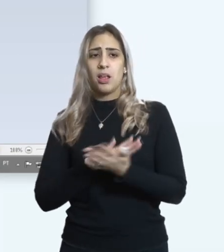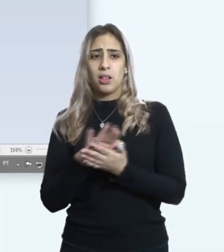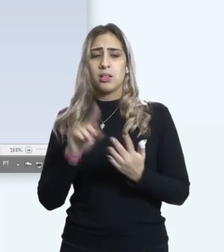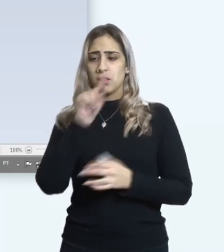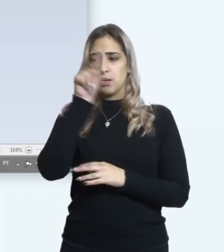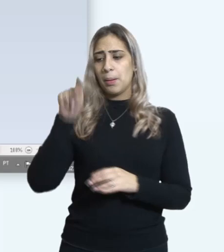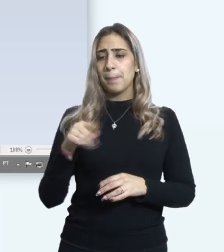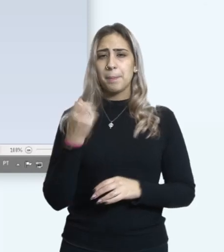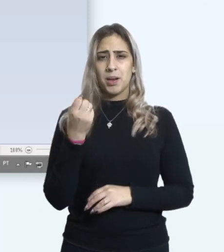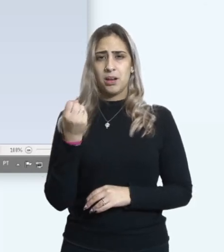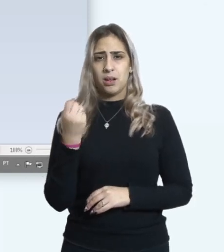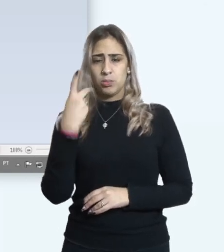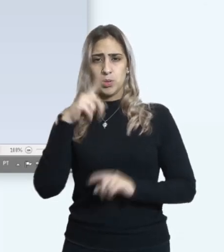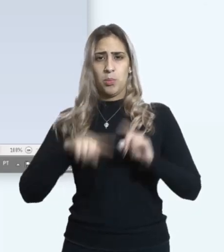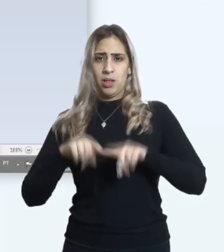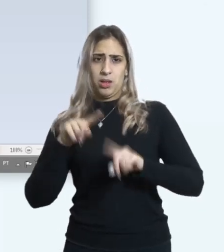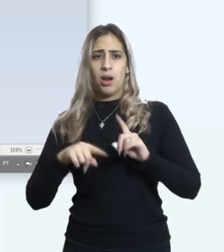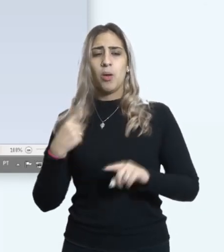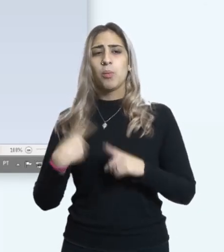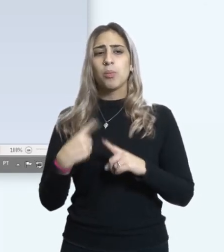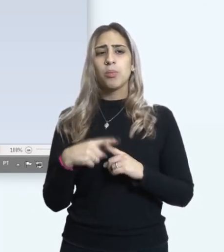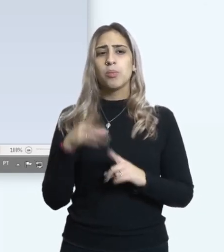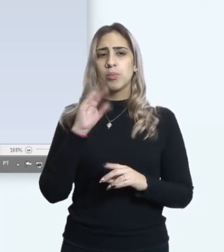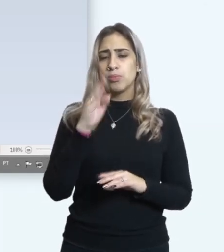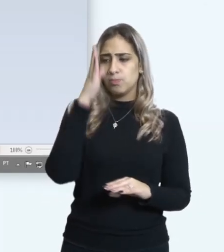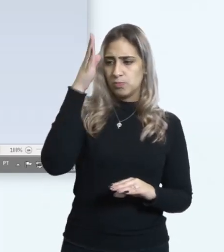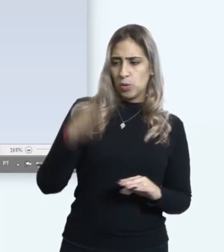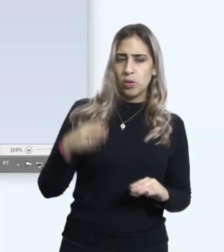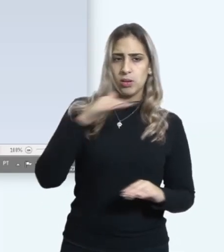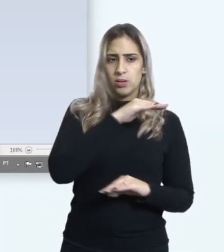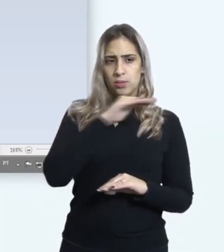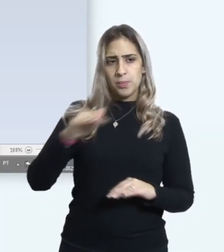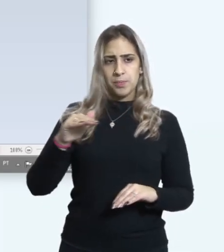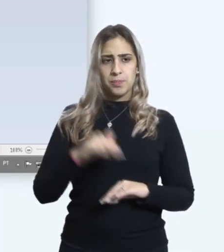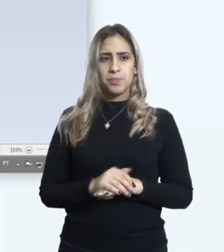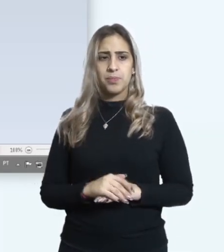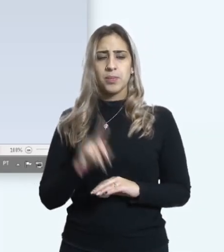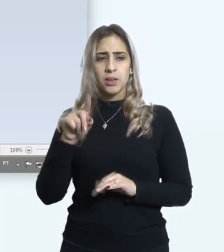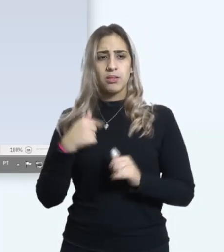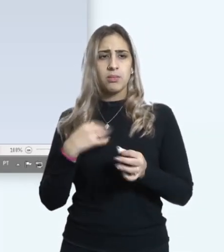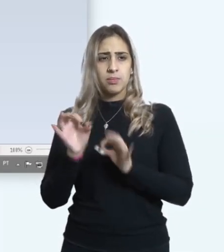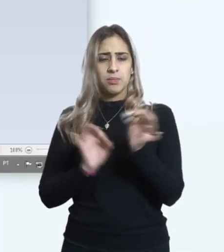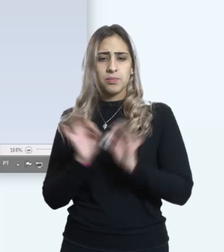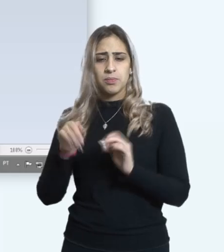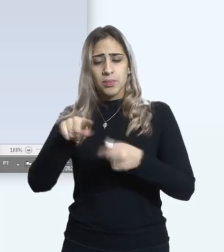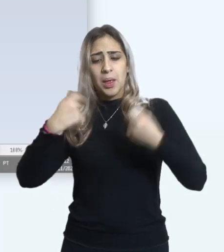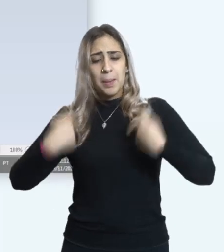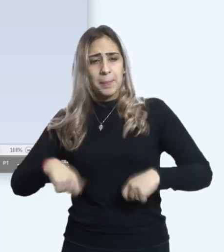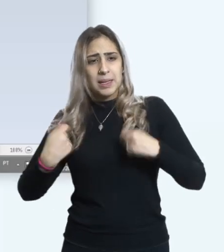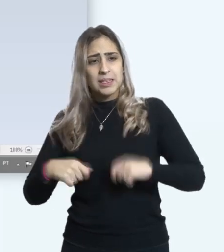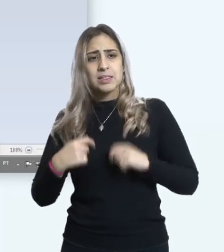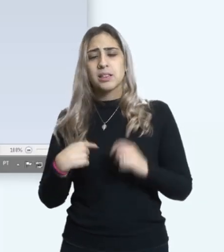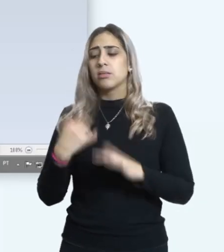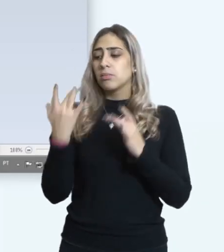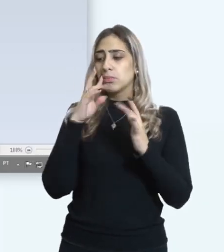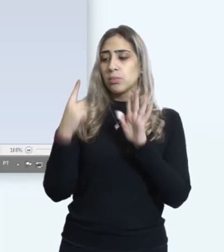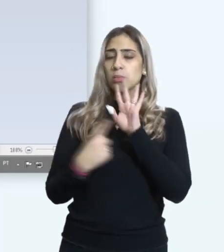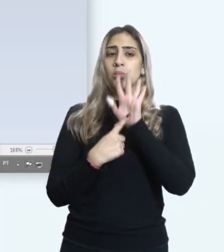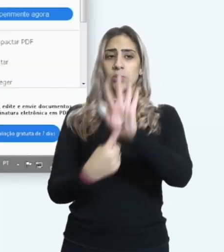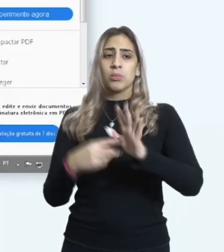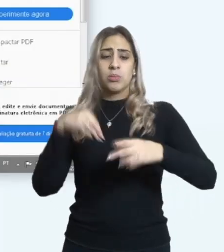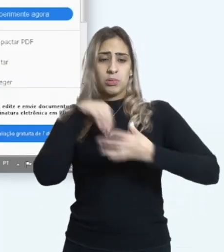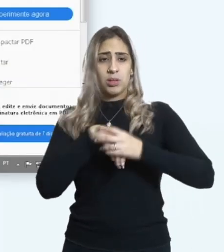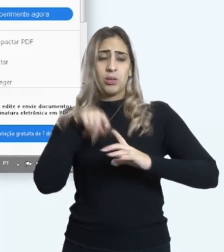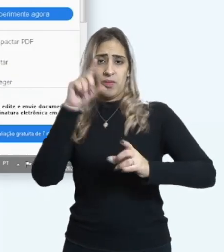branca no seu material. Toda essa borda lateral, ou inferior ou superior, ela precisa ser descartada, arrastando